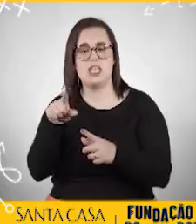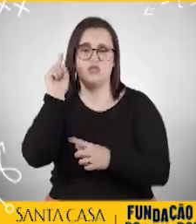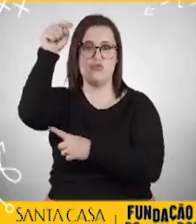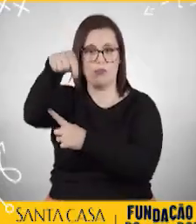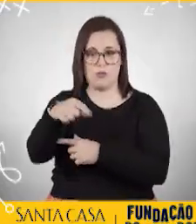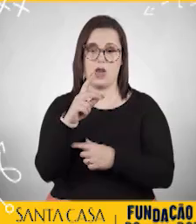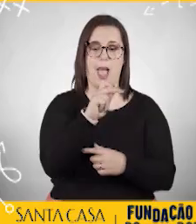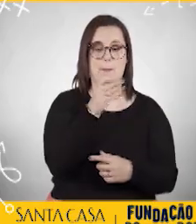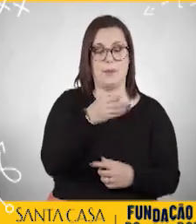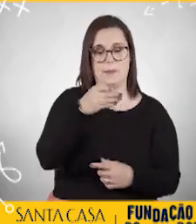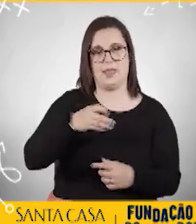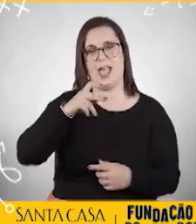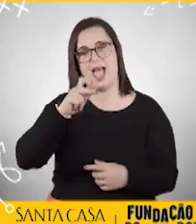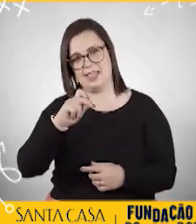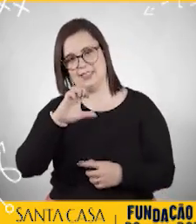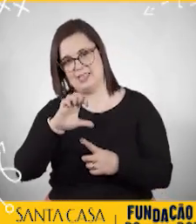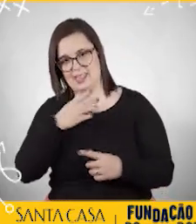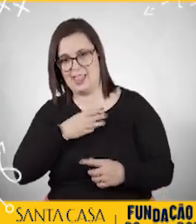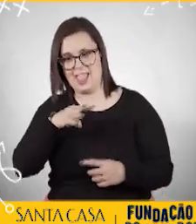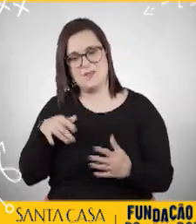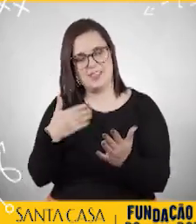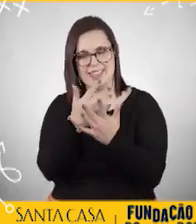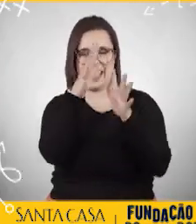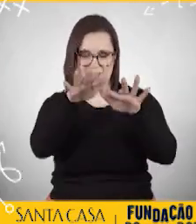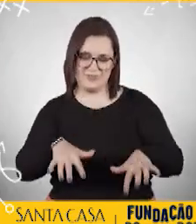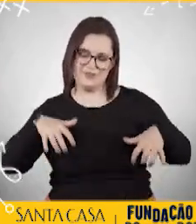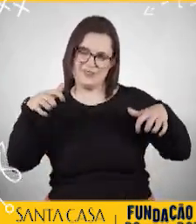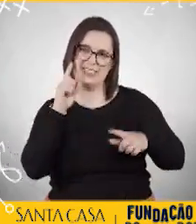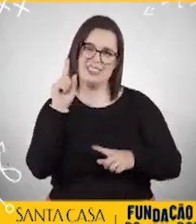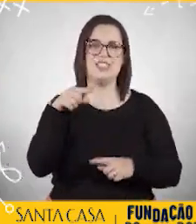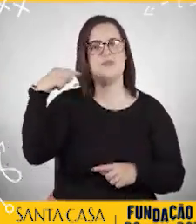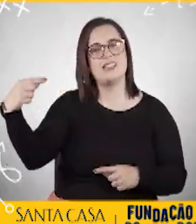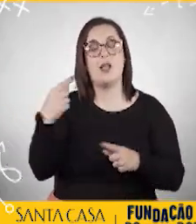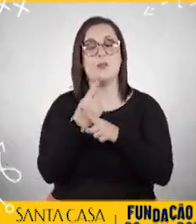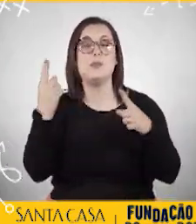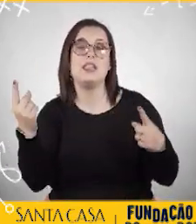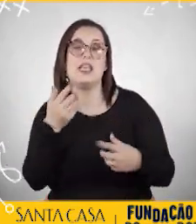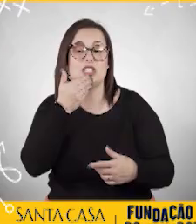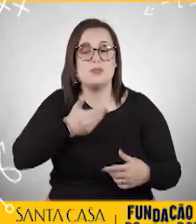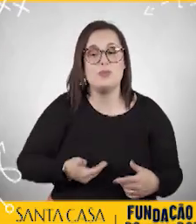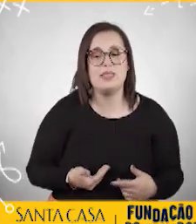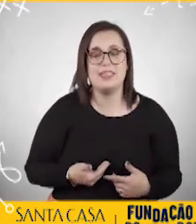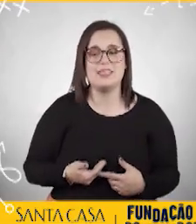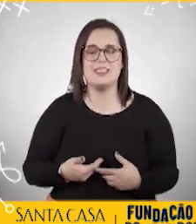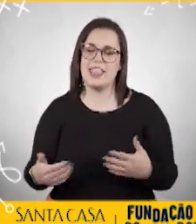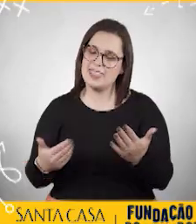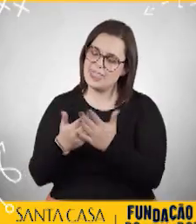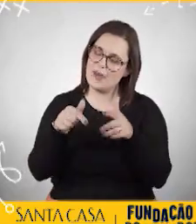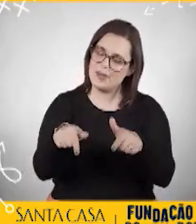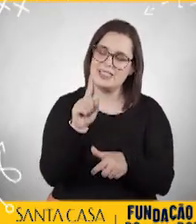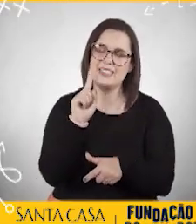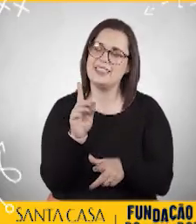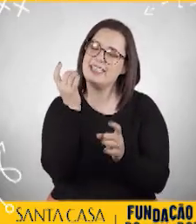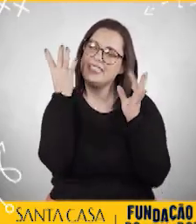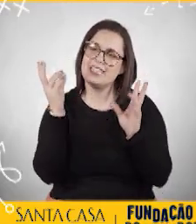Dr. Vítor Fontes da APPA-CDM deram um colorido muito especial a este encontro, naquela que foi uma experiência que certamente tornou